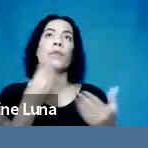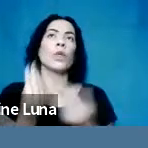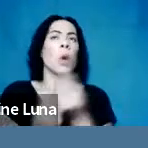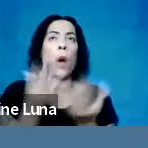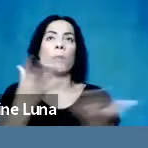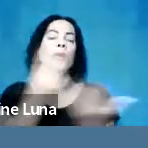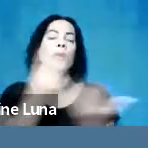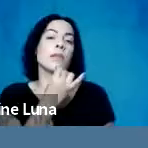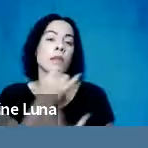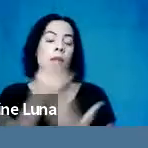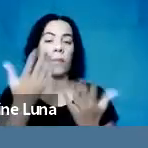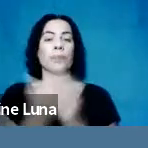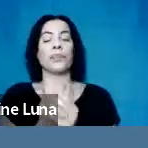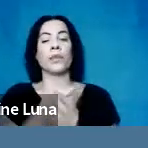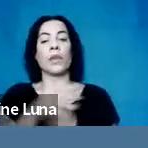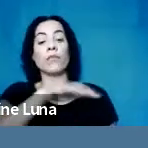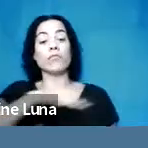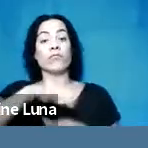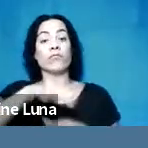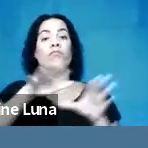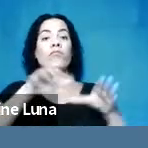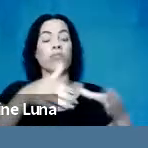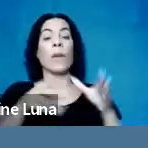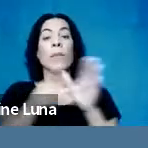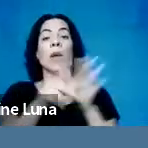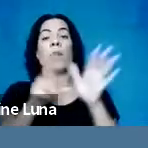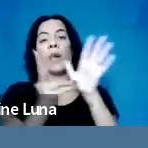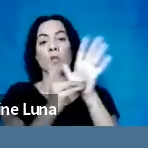por exemplo, público, os indígenas,